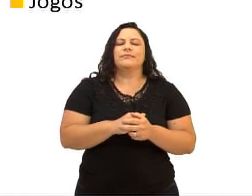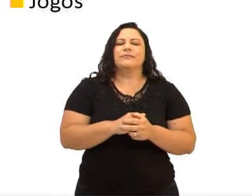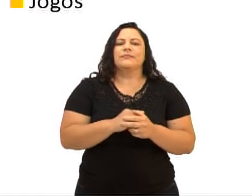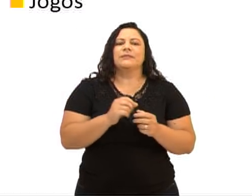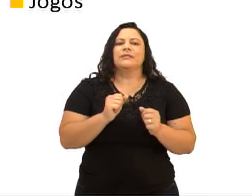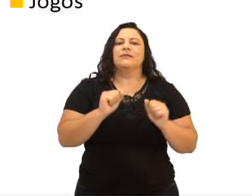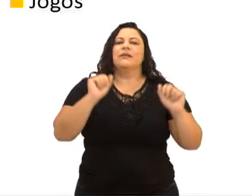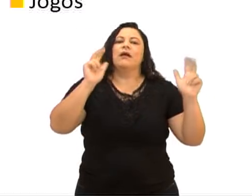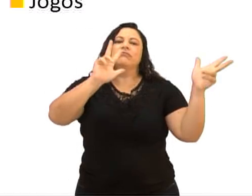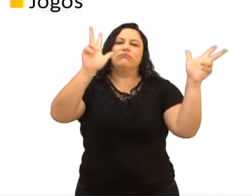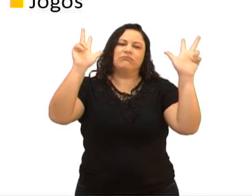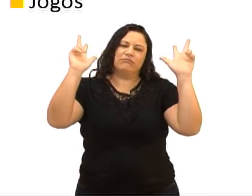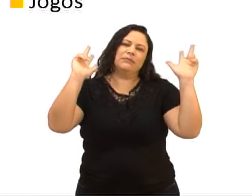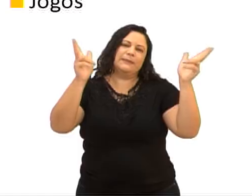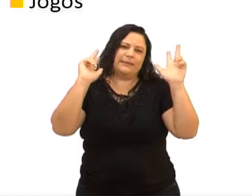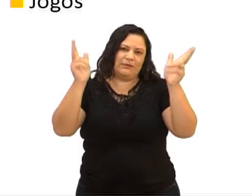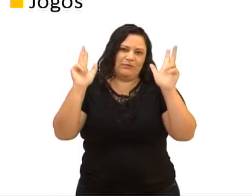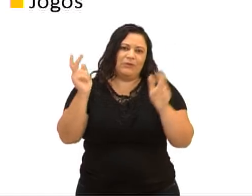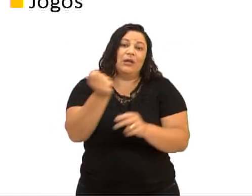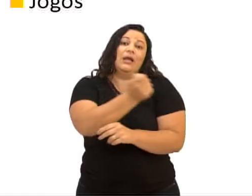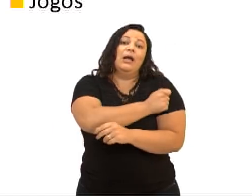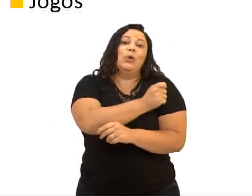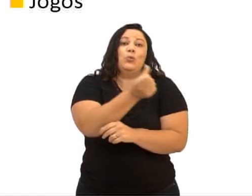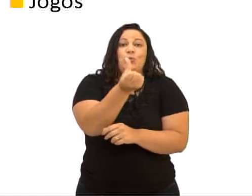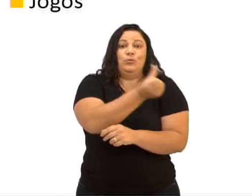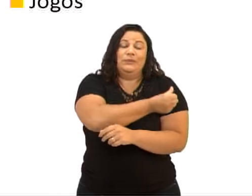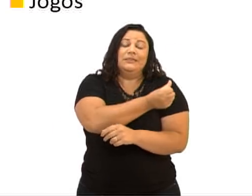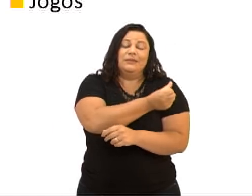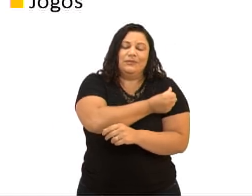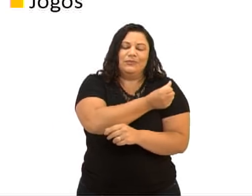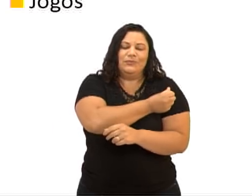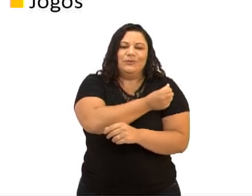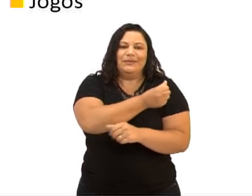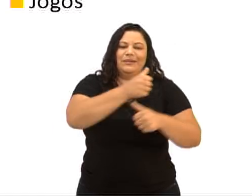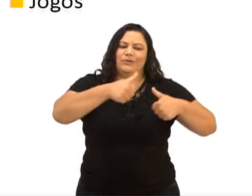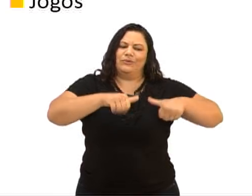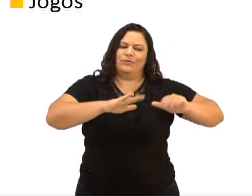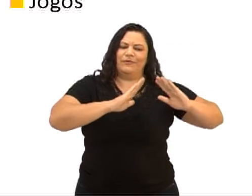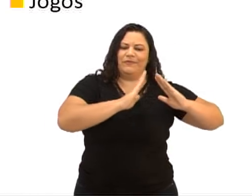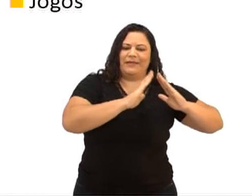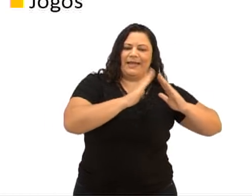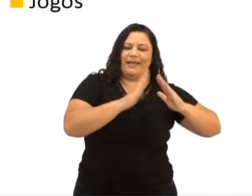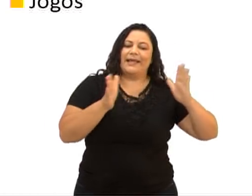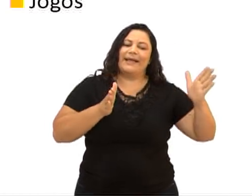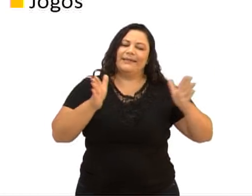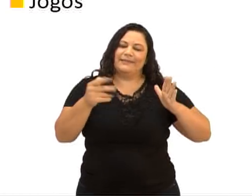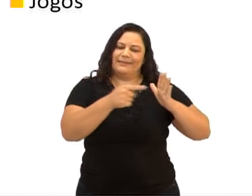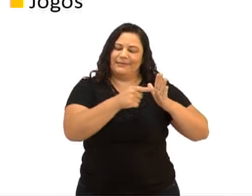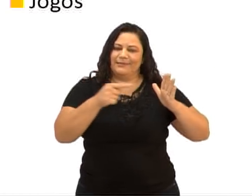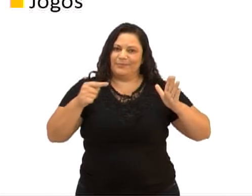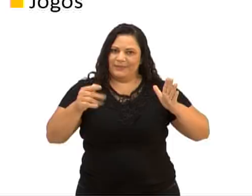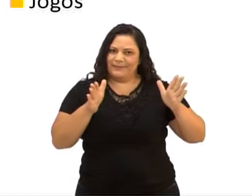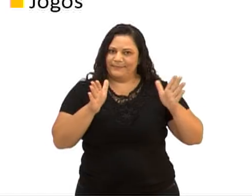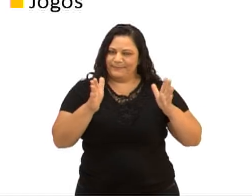6º ano durante a quarentena, certo? São coisas importantes e principais para sabermos do que se trata a